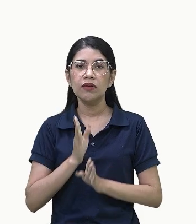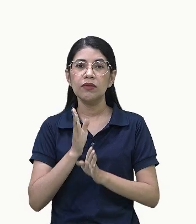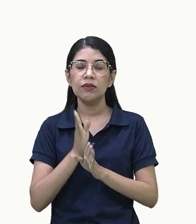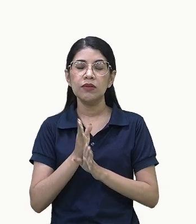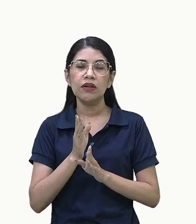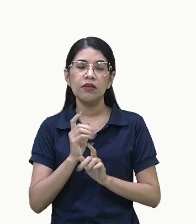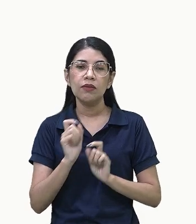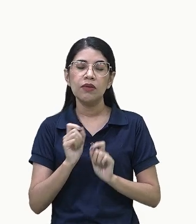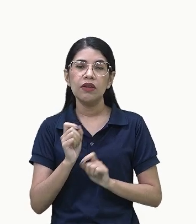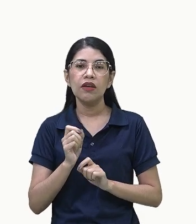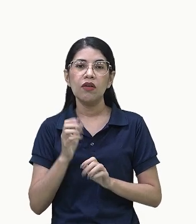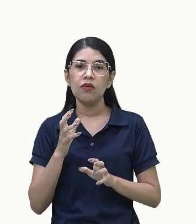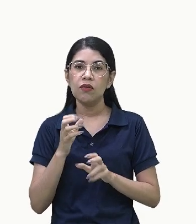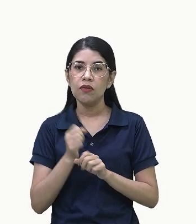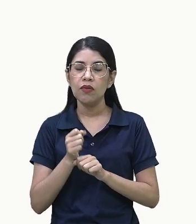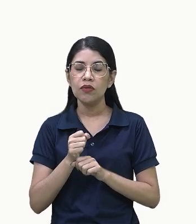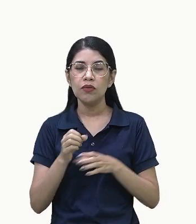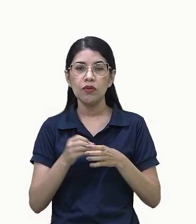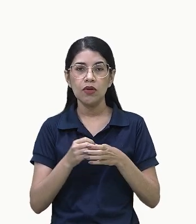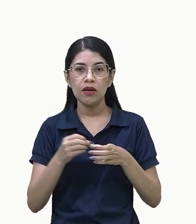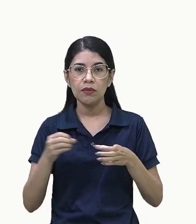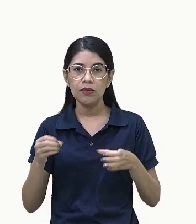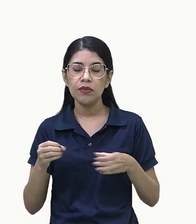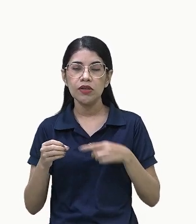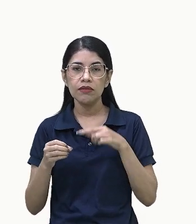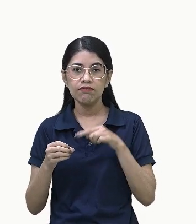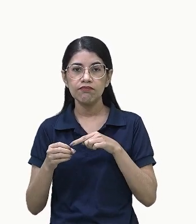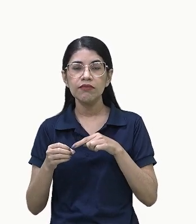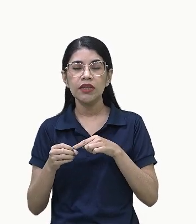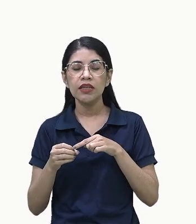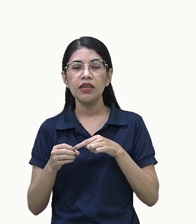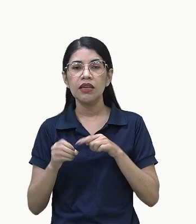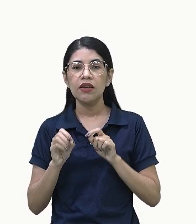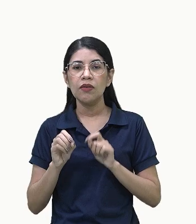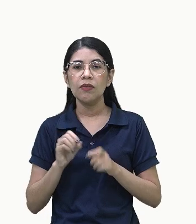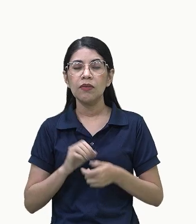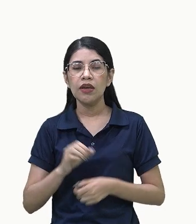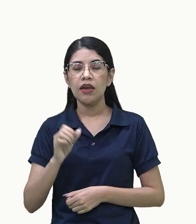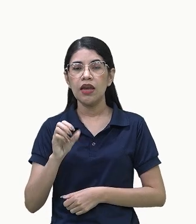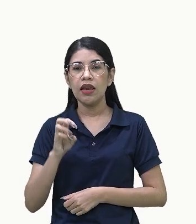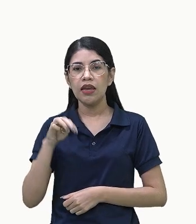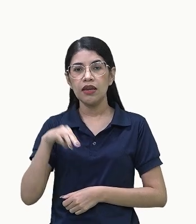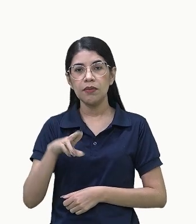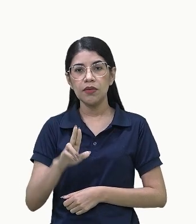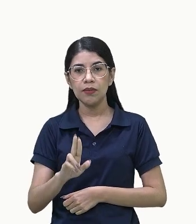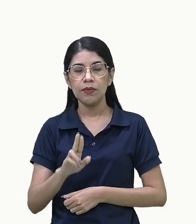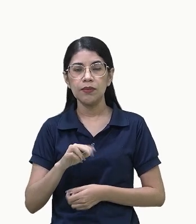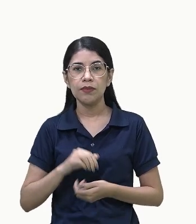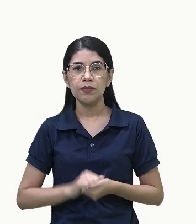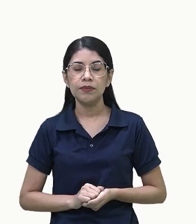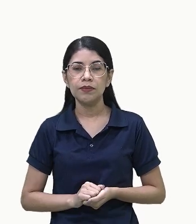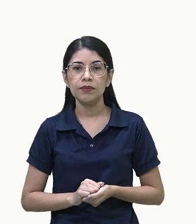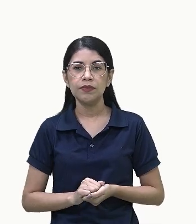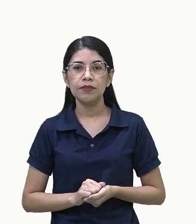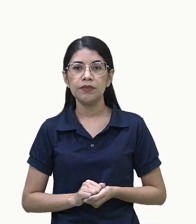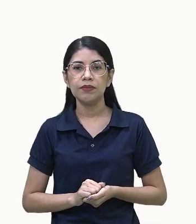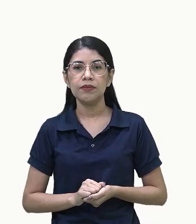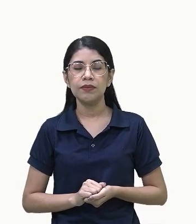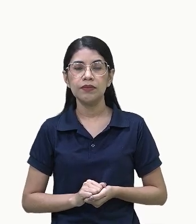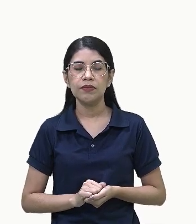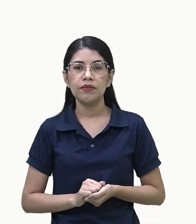o valor desse espaço amostral, que a gente vai chamar aqui de NU. Bem,